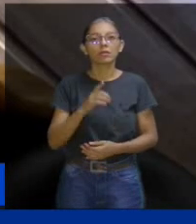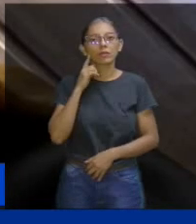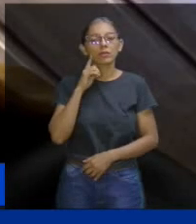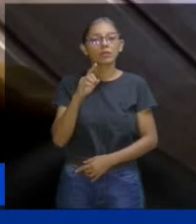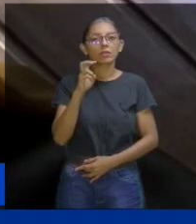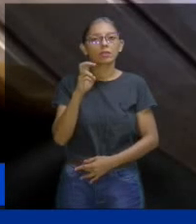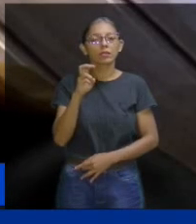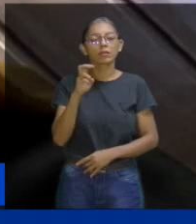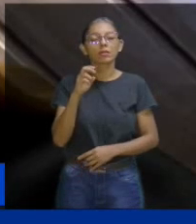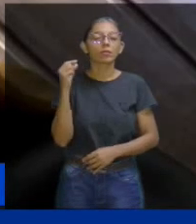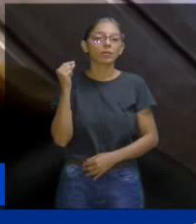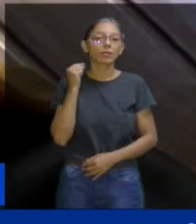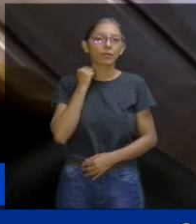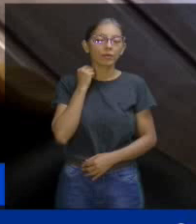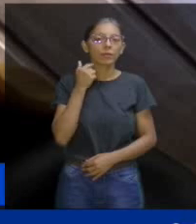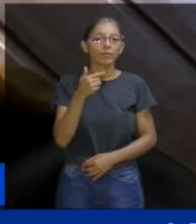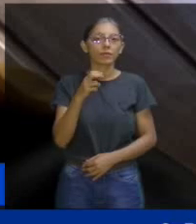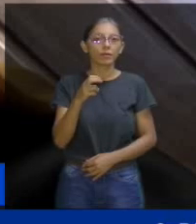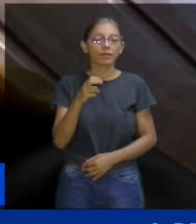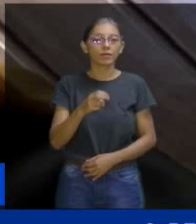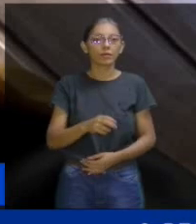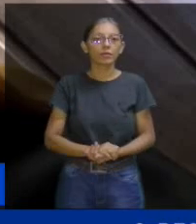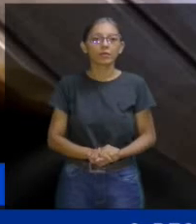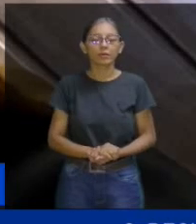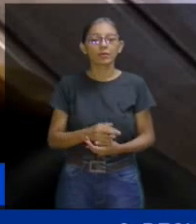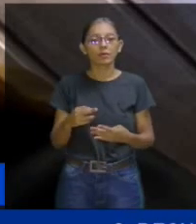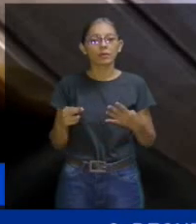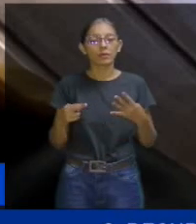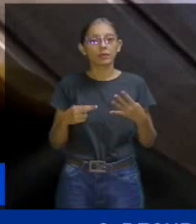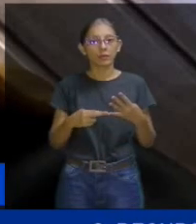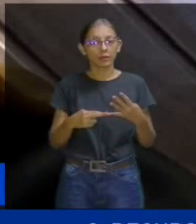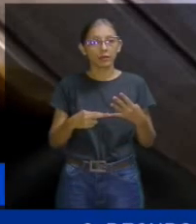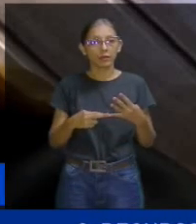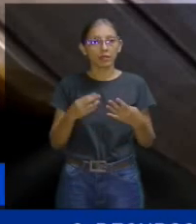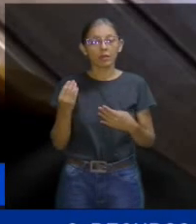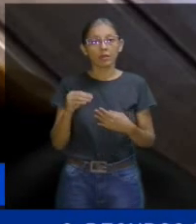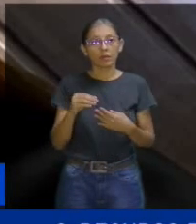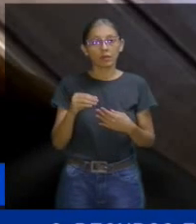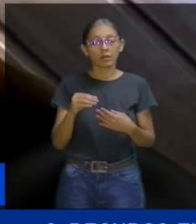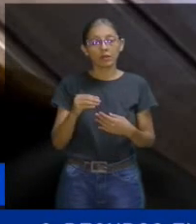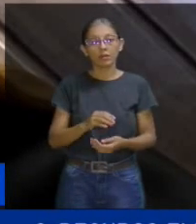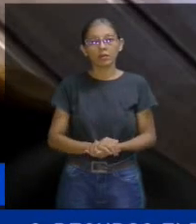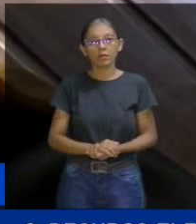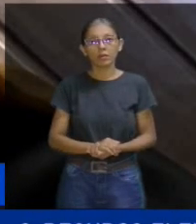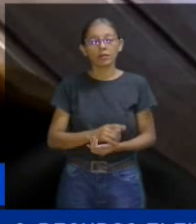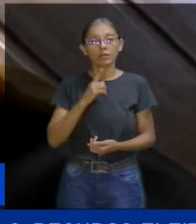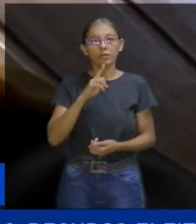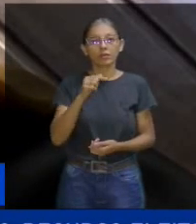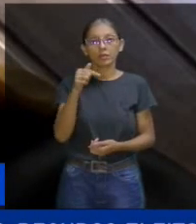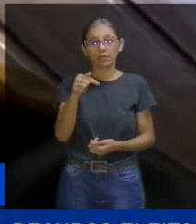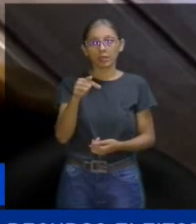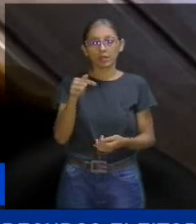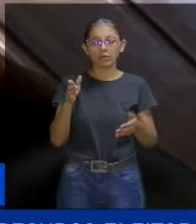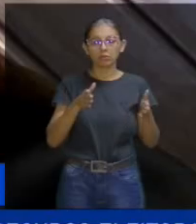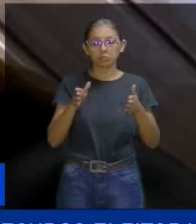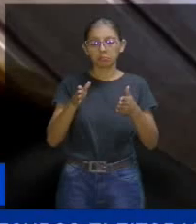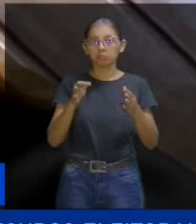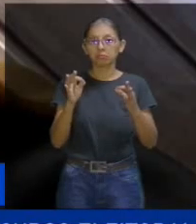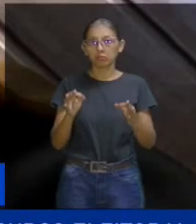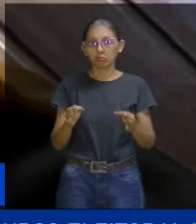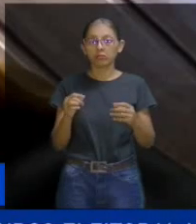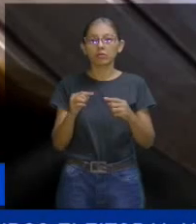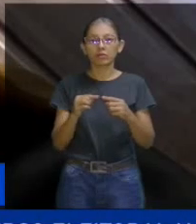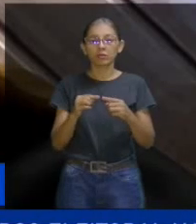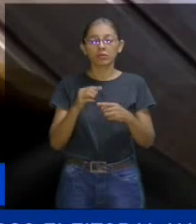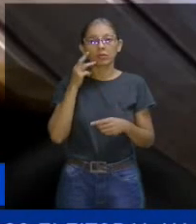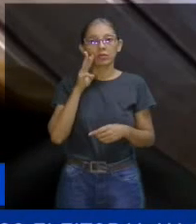juíza Paola Santos. Portanto, o recurso ele foi interposto no dia 7 de maio, então ele atende o prazo de 3 dias. Então,